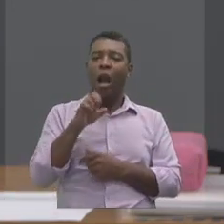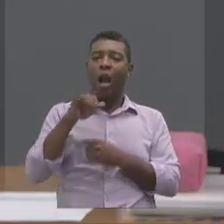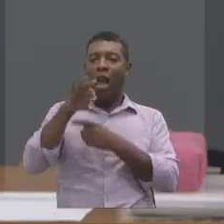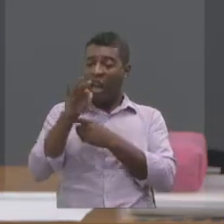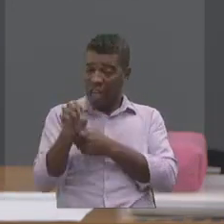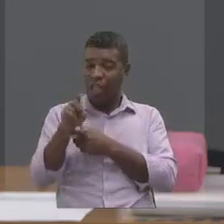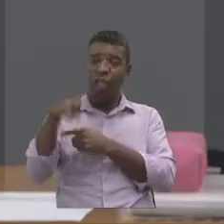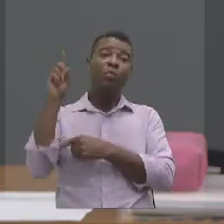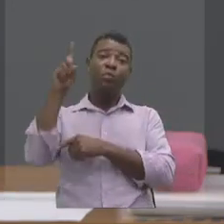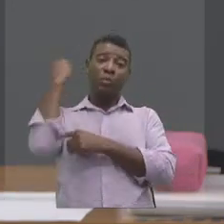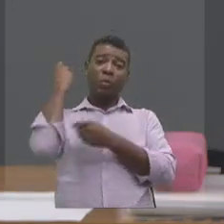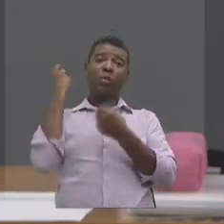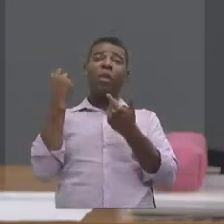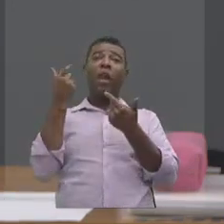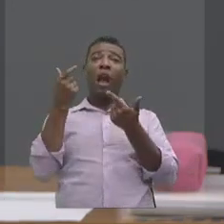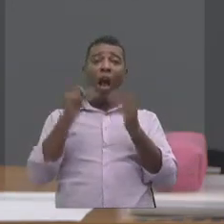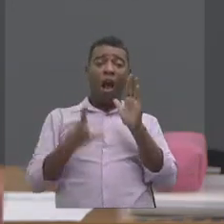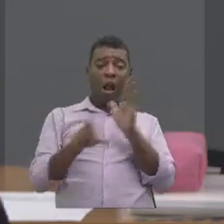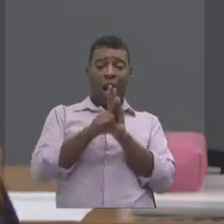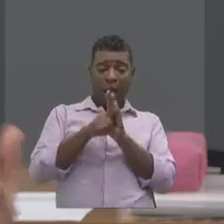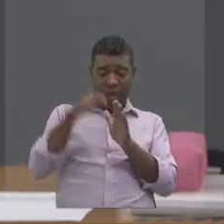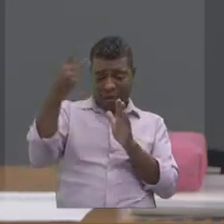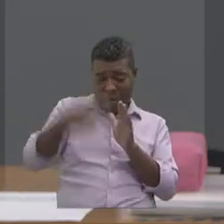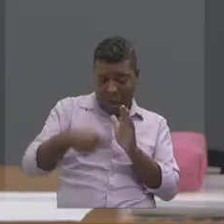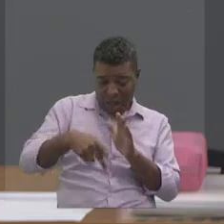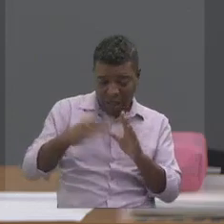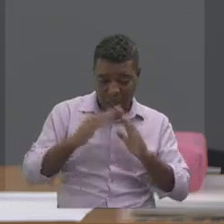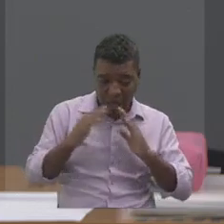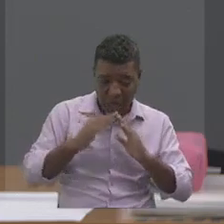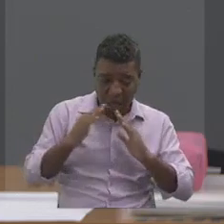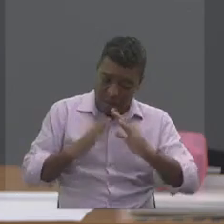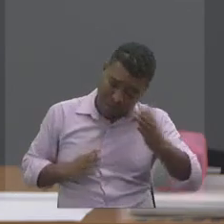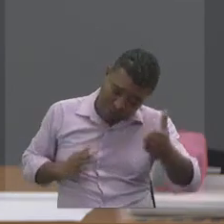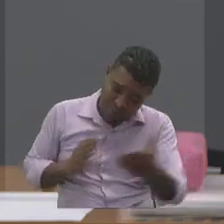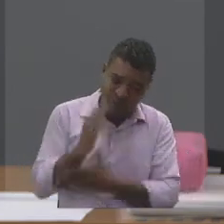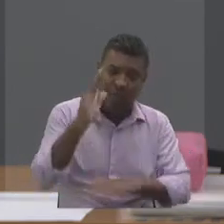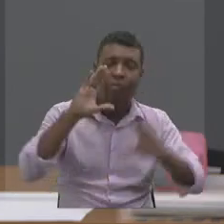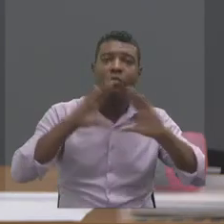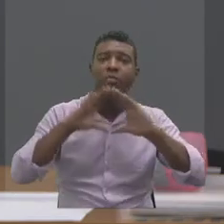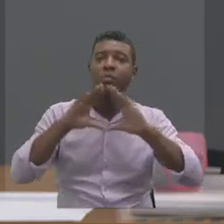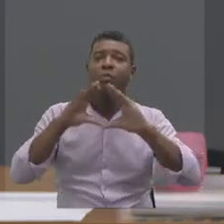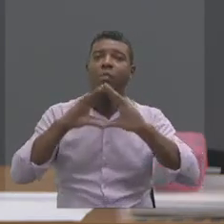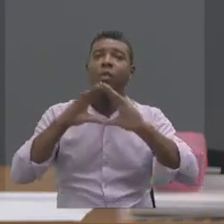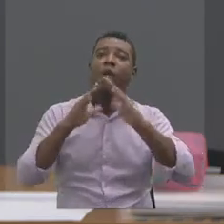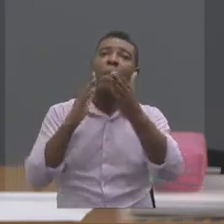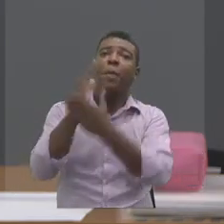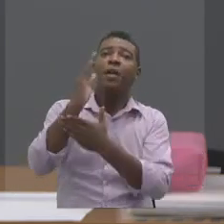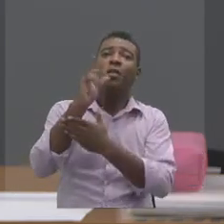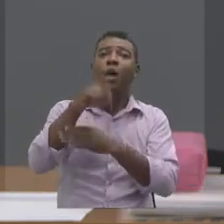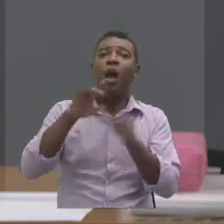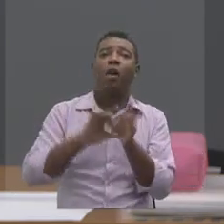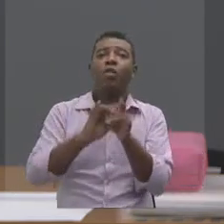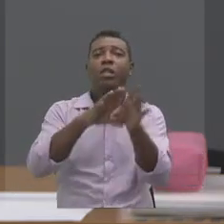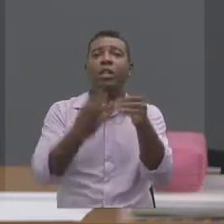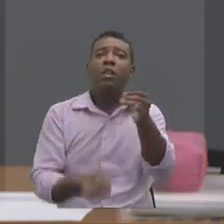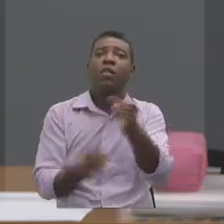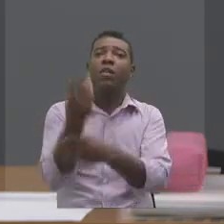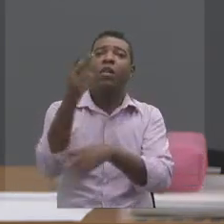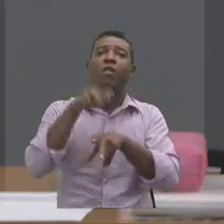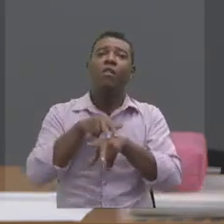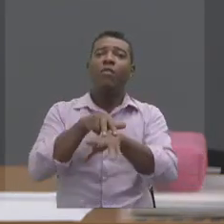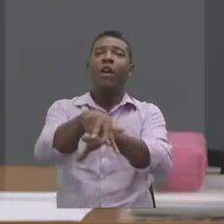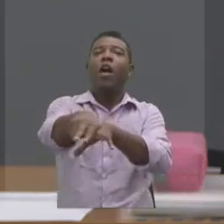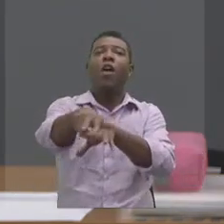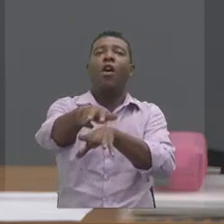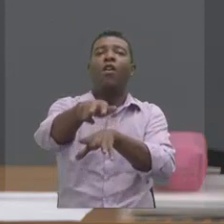aprovada nessa casa foi pioneira inclusive é previamente a a Legislação Federal de autorizações ferroviárias a gente enxerga aqui um caminho